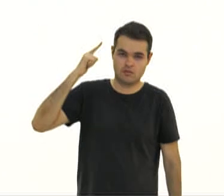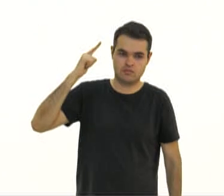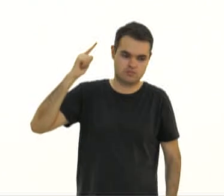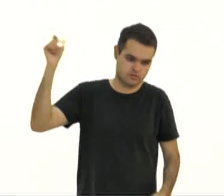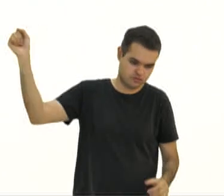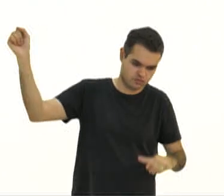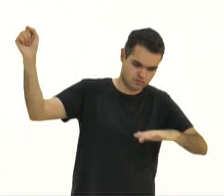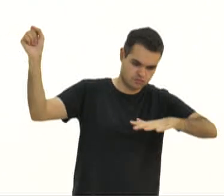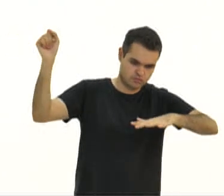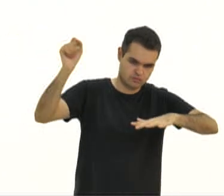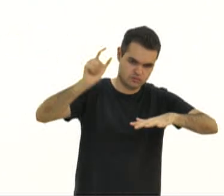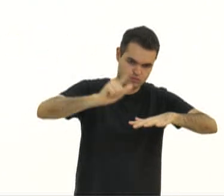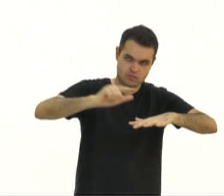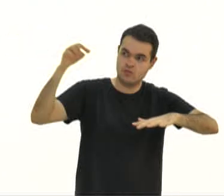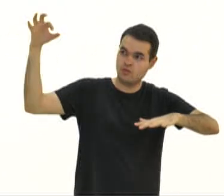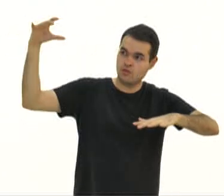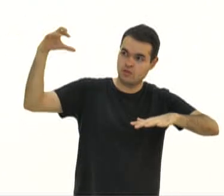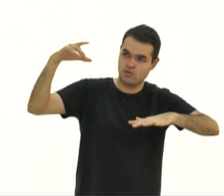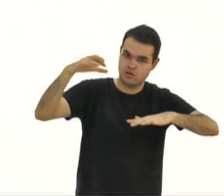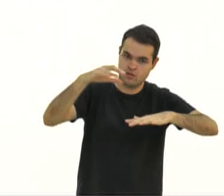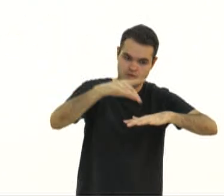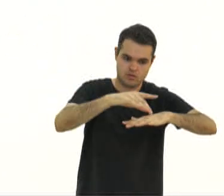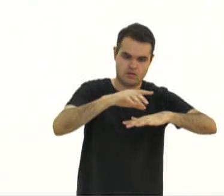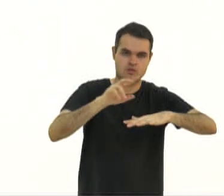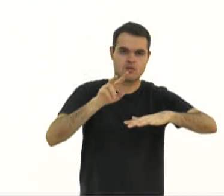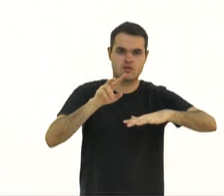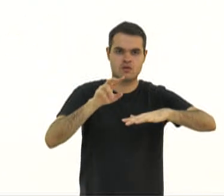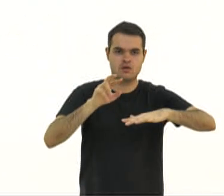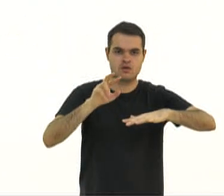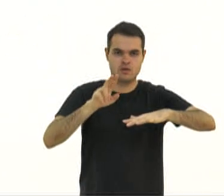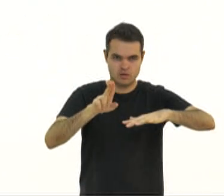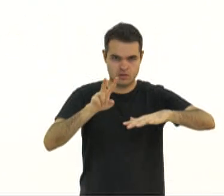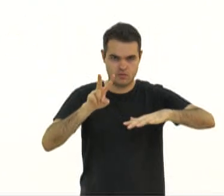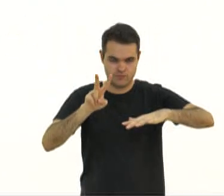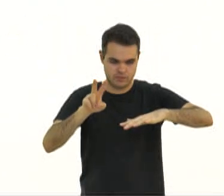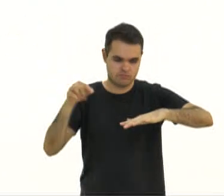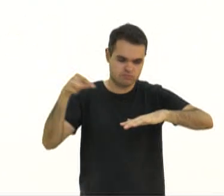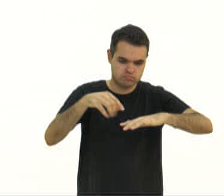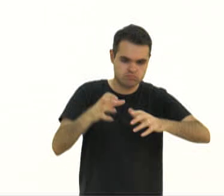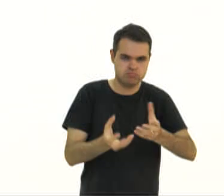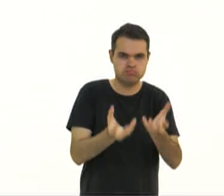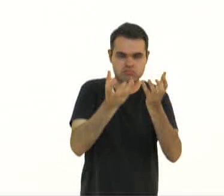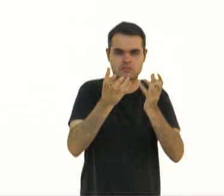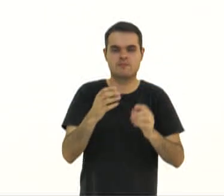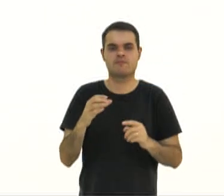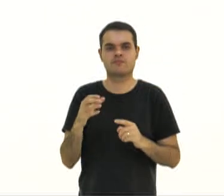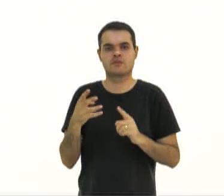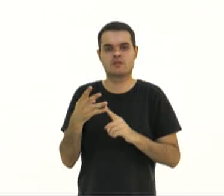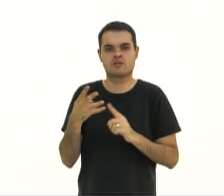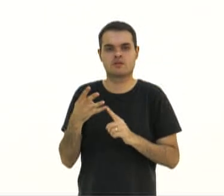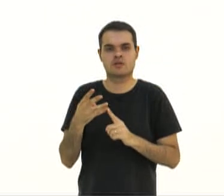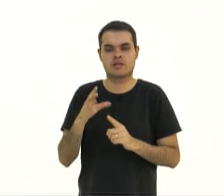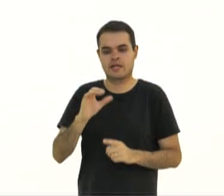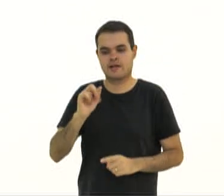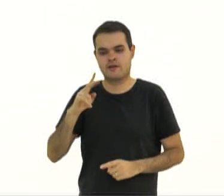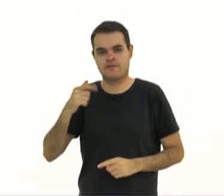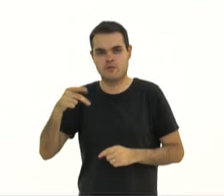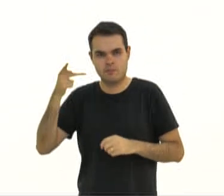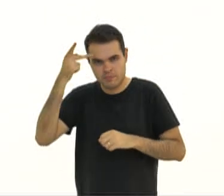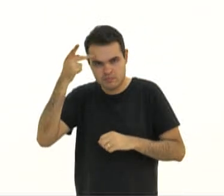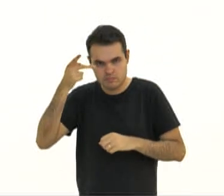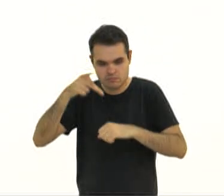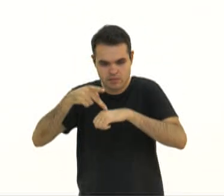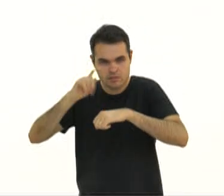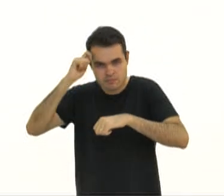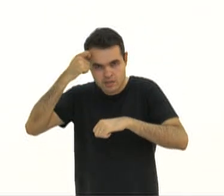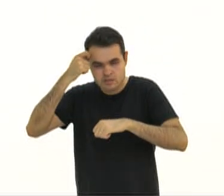aquece a água com radiação ultravioleta. Item D, pela queima do carvão em combustíveis fósseis. E item E, pelos detritos